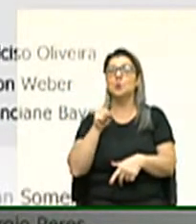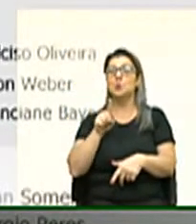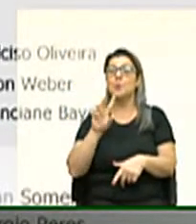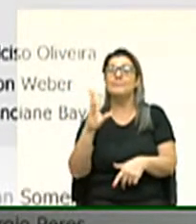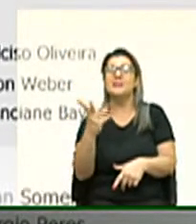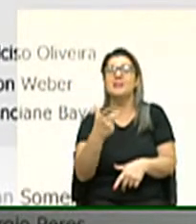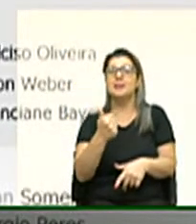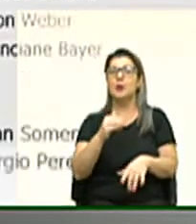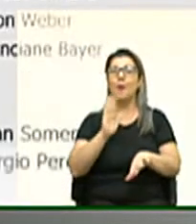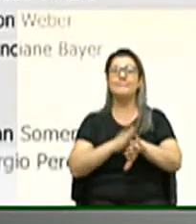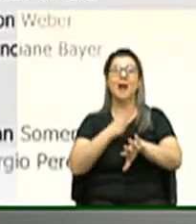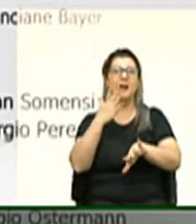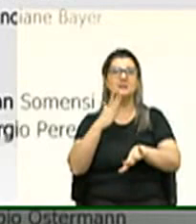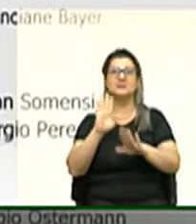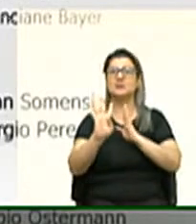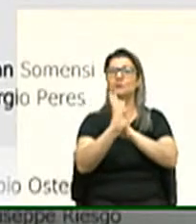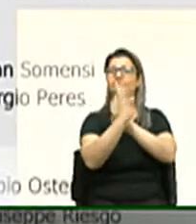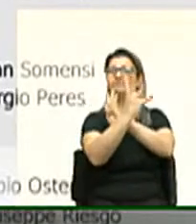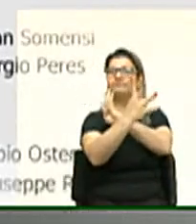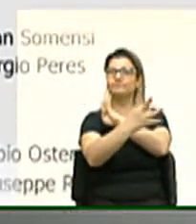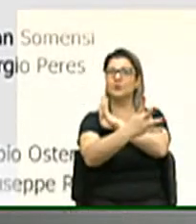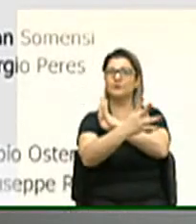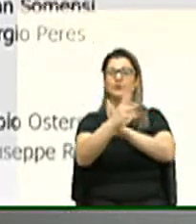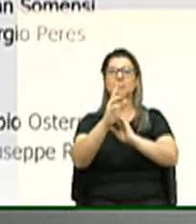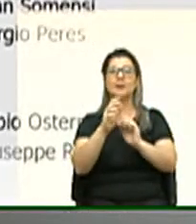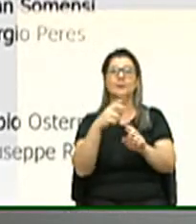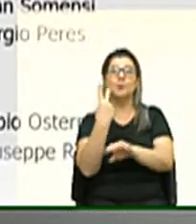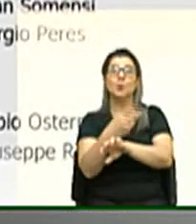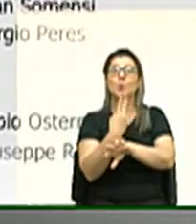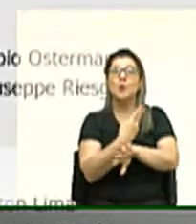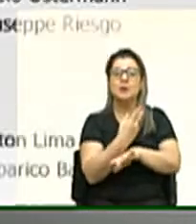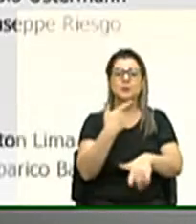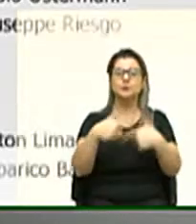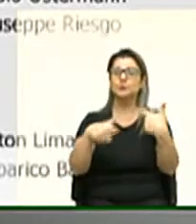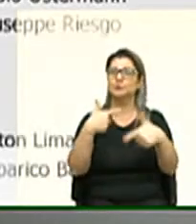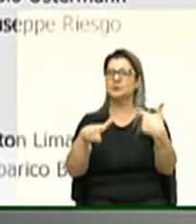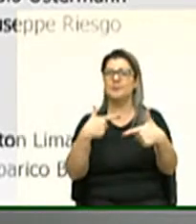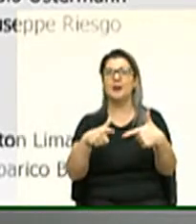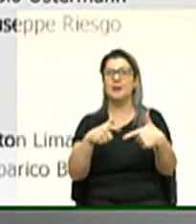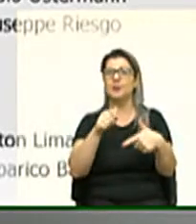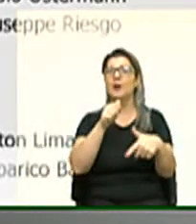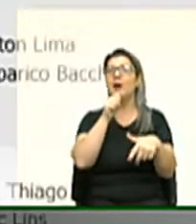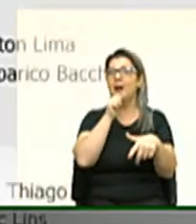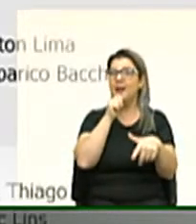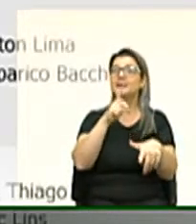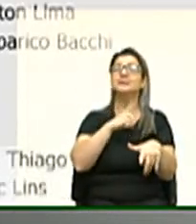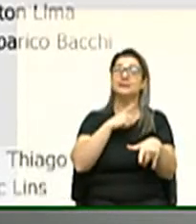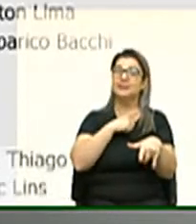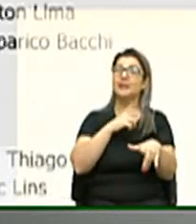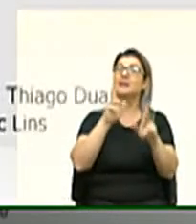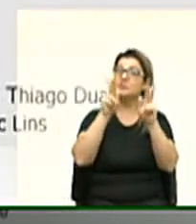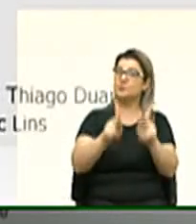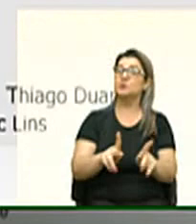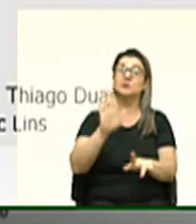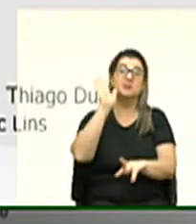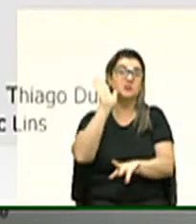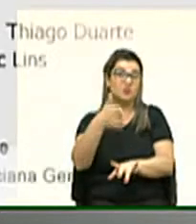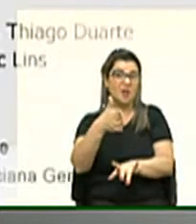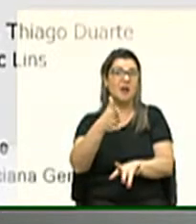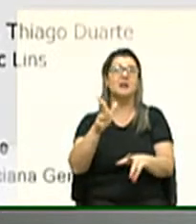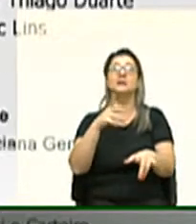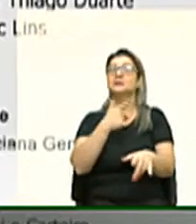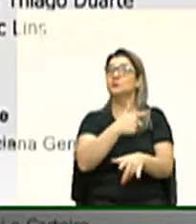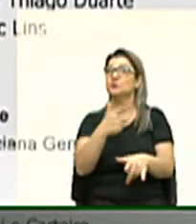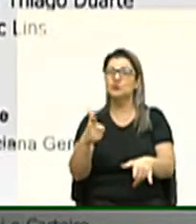que estão na fila por um emprego, além das que já estavam desempregadas. São 13 milhões de desempregados